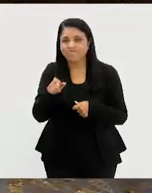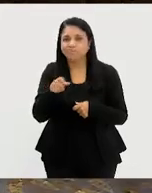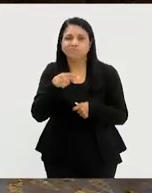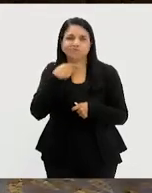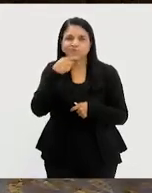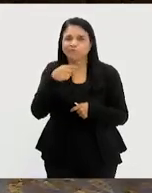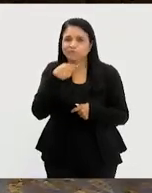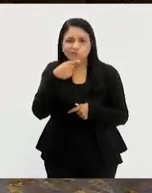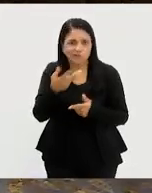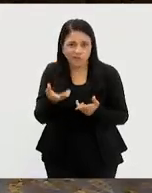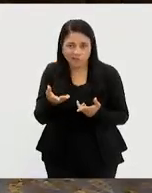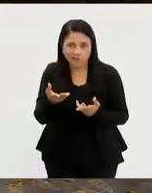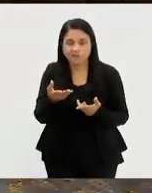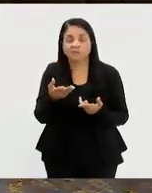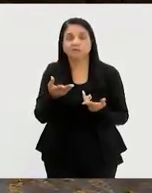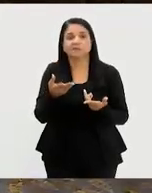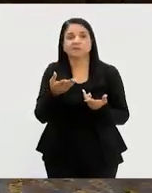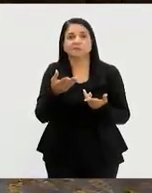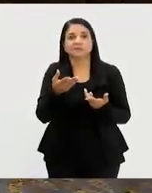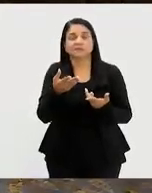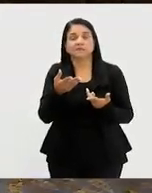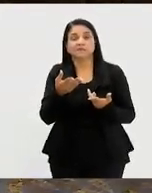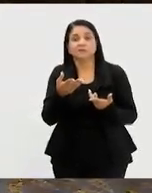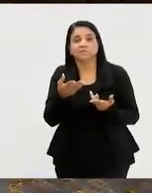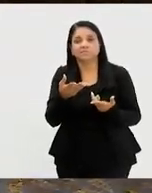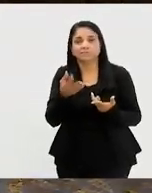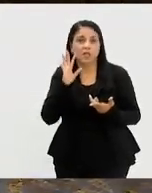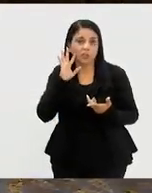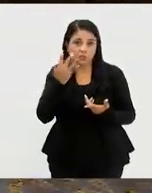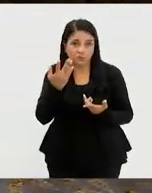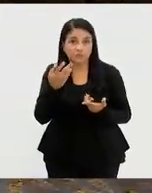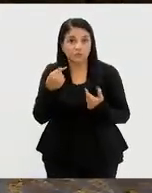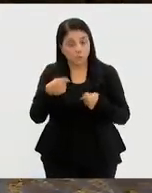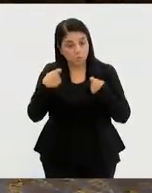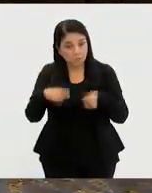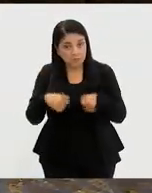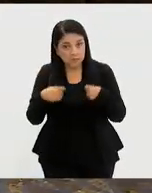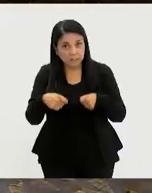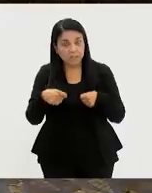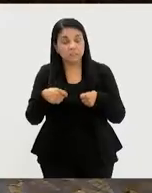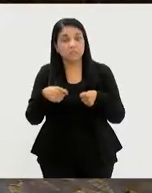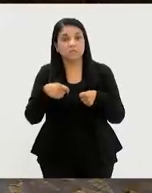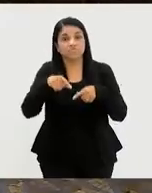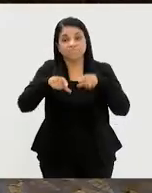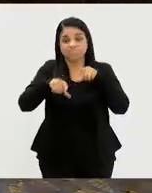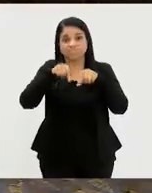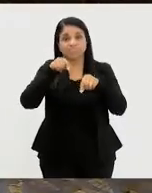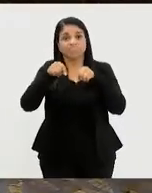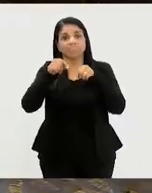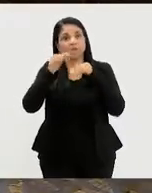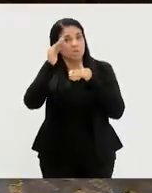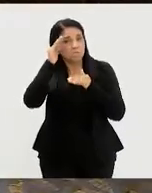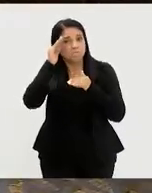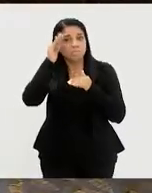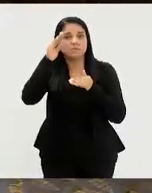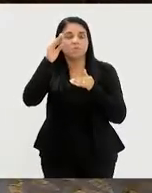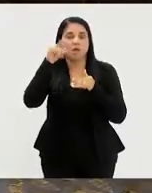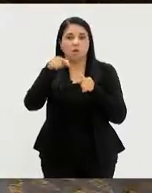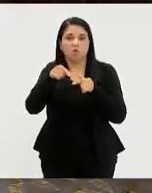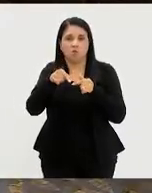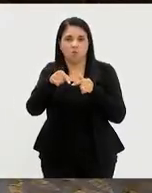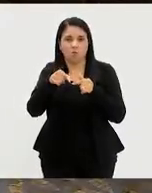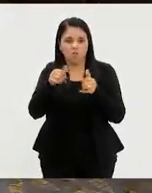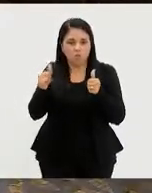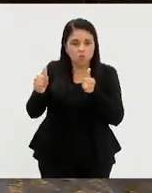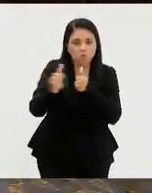por isso a gente poder fazer uma distinção onde a gente consegue dar uma celeridade uma prioridade